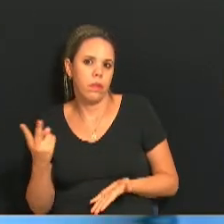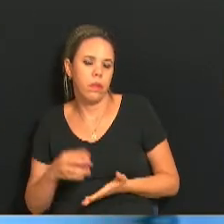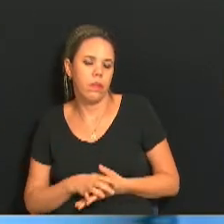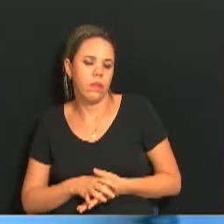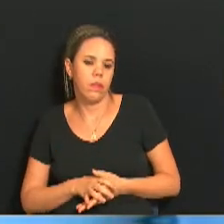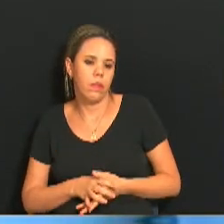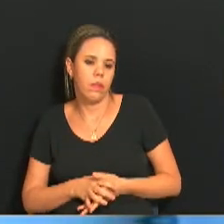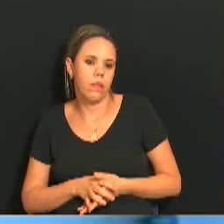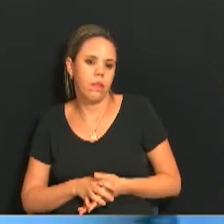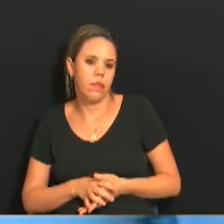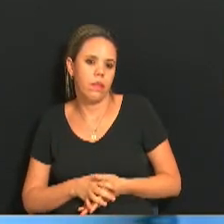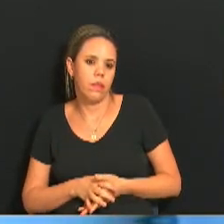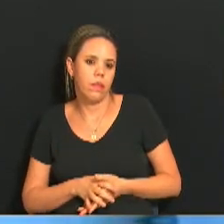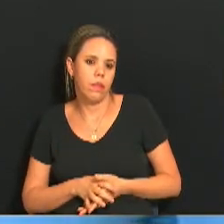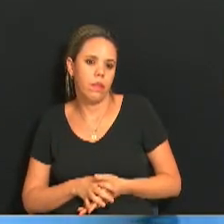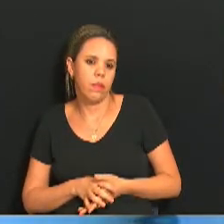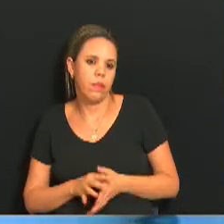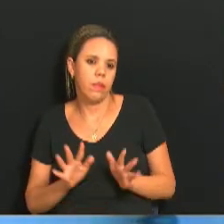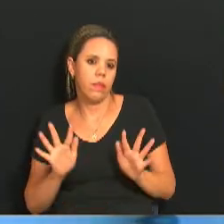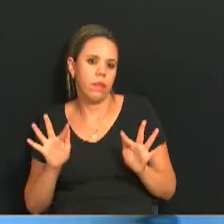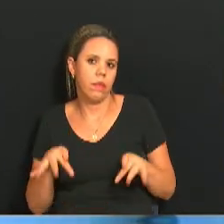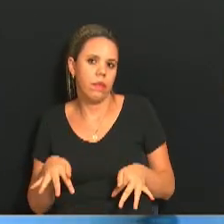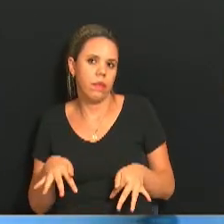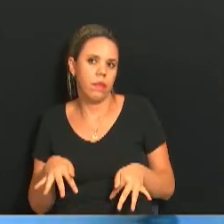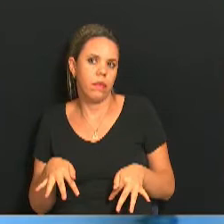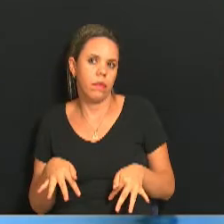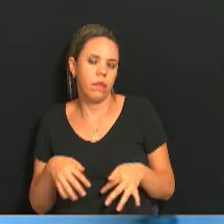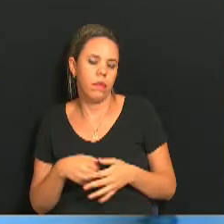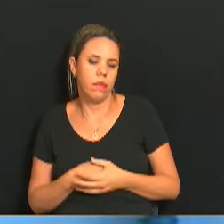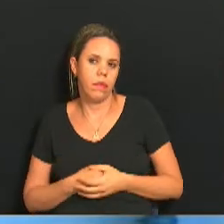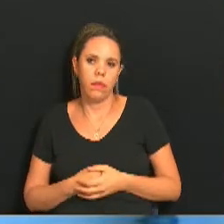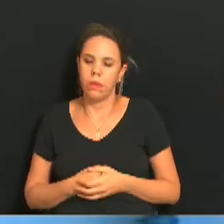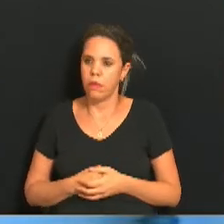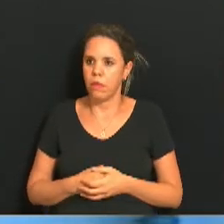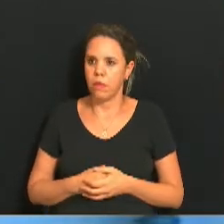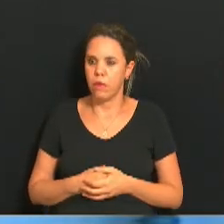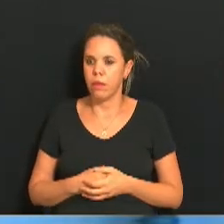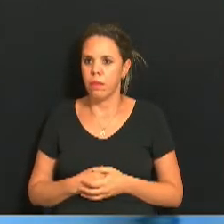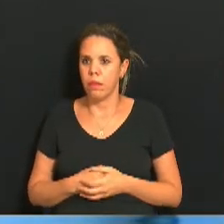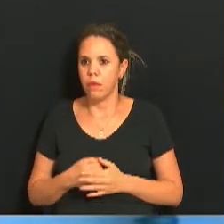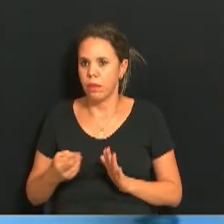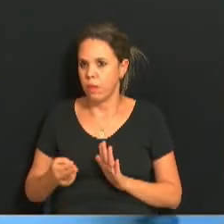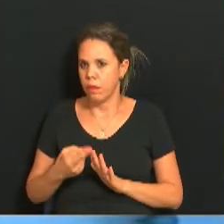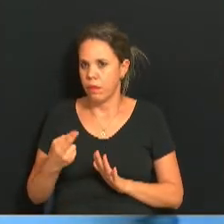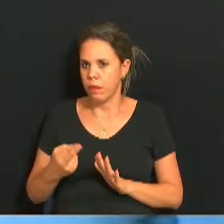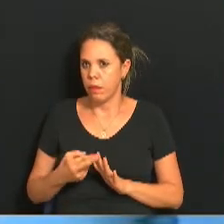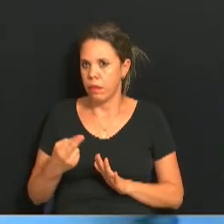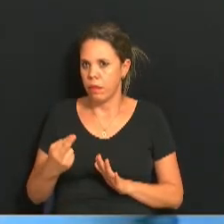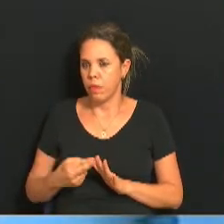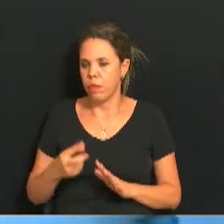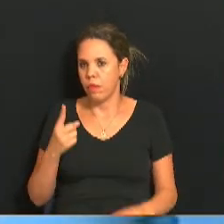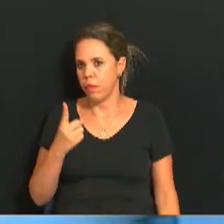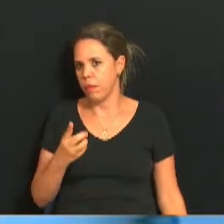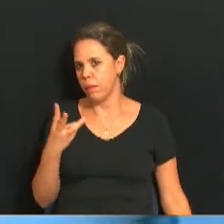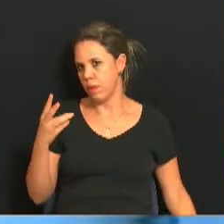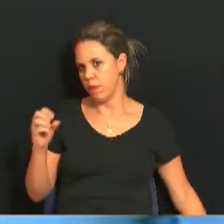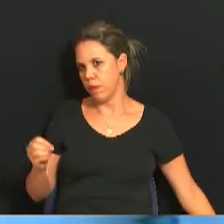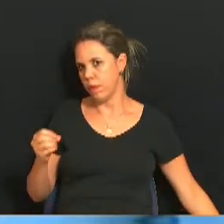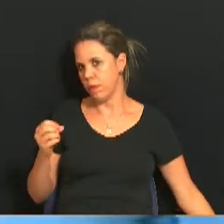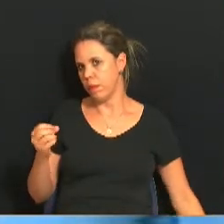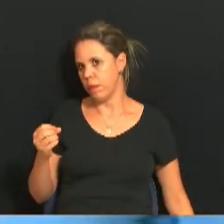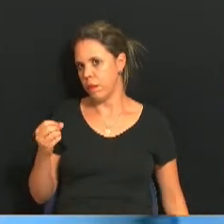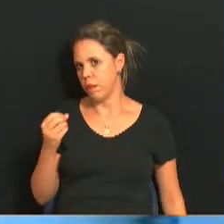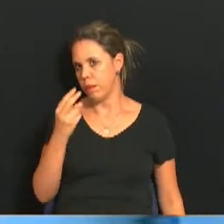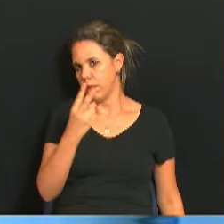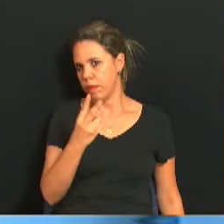biológicos é a última retificação da resolução eu resolução 130 de 2014